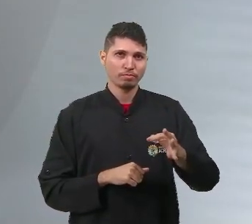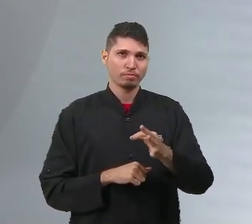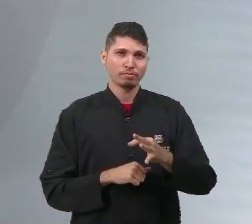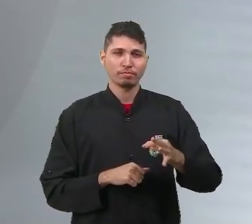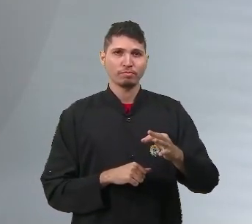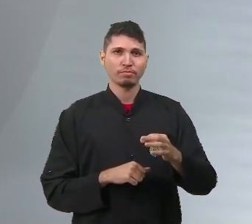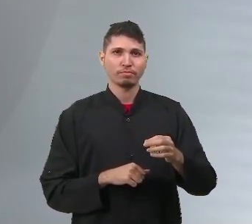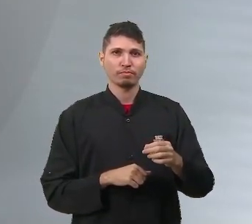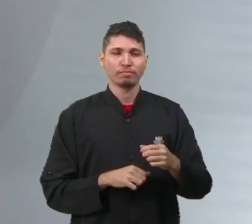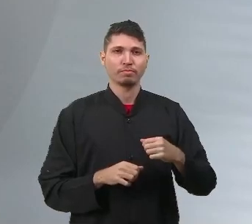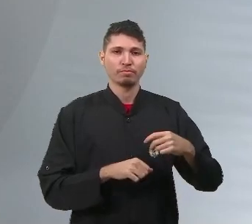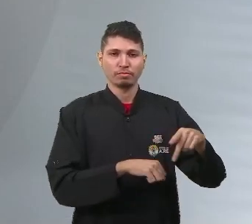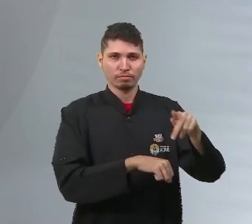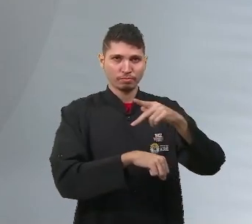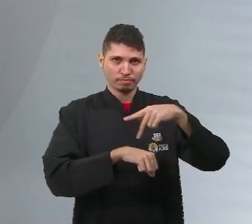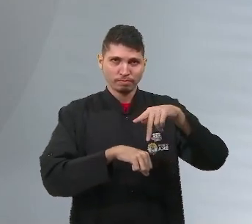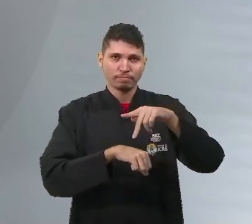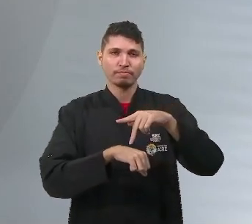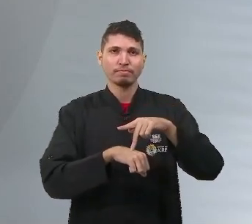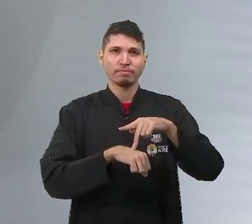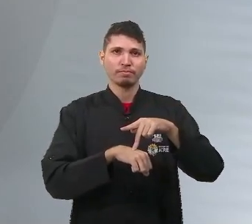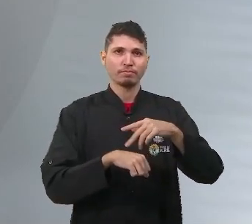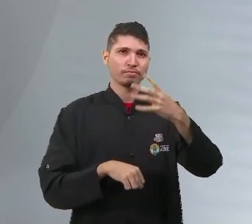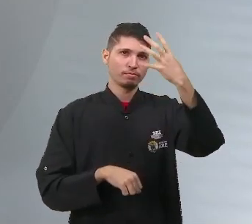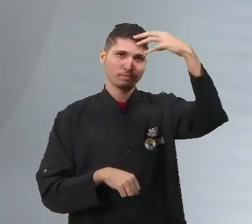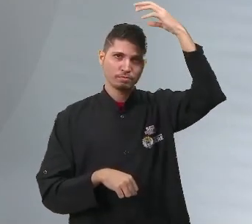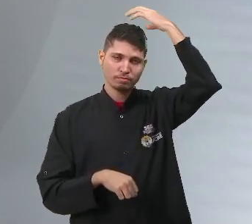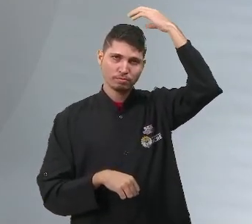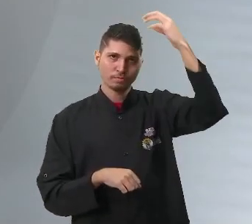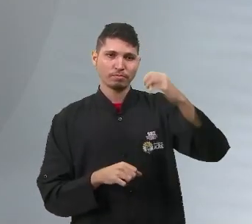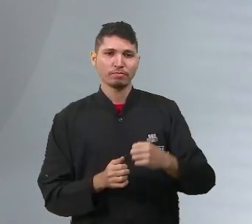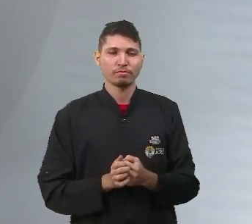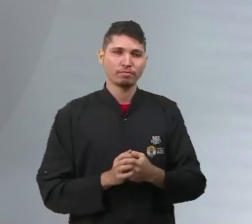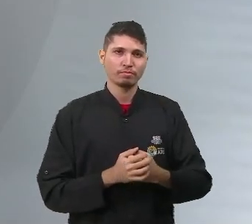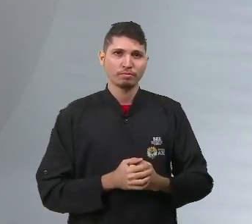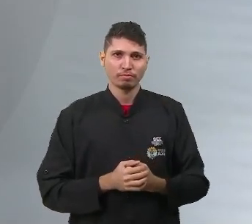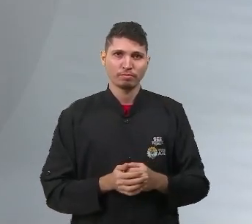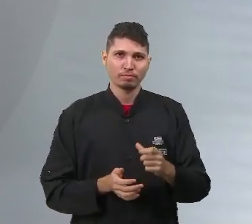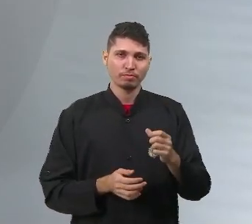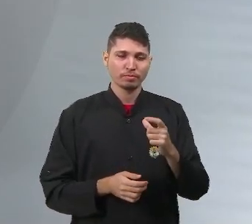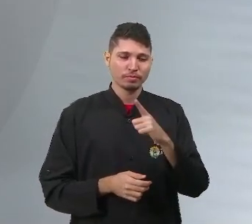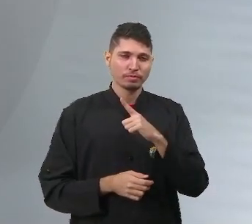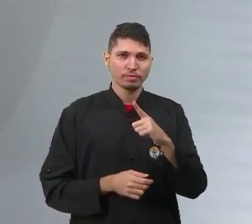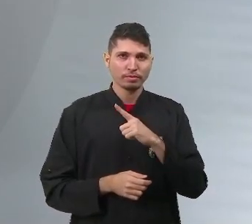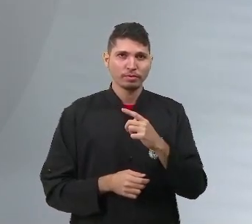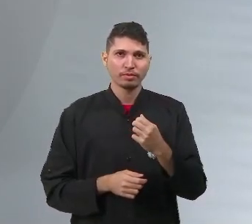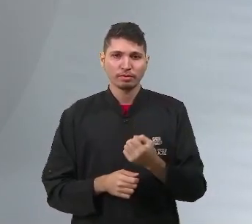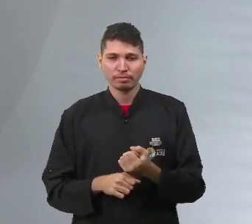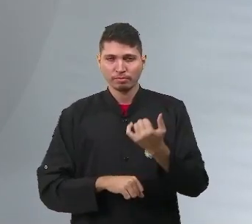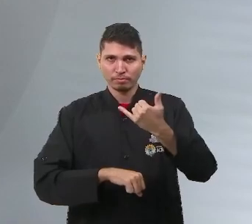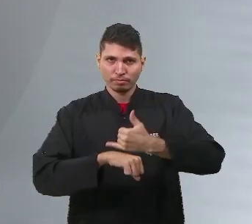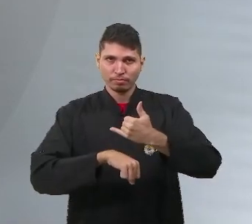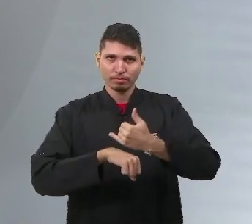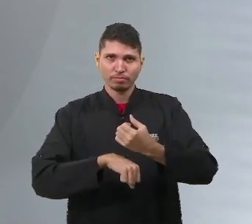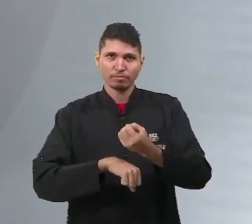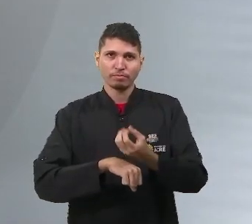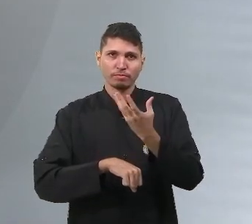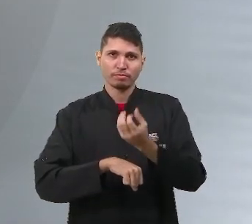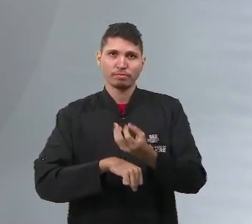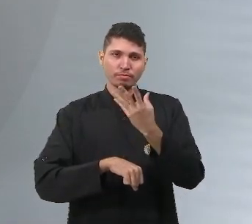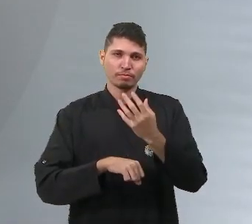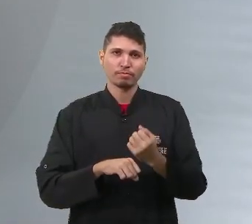esses países. Então, a forma de demonstrar o poder que o rei teria seria acumular esses metais preciosos. Então, o metalismo ali é o